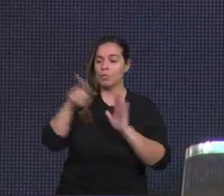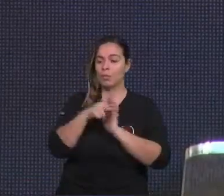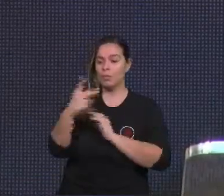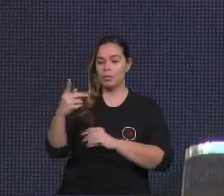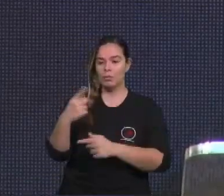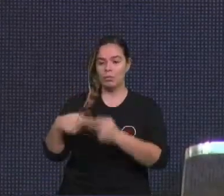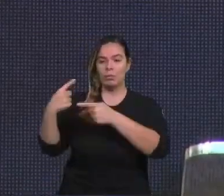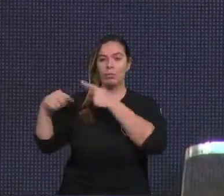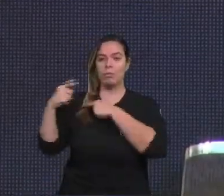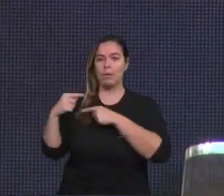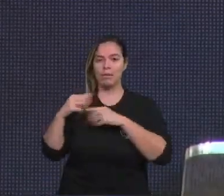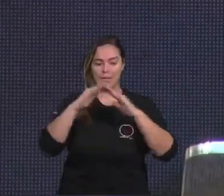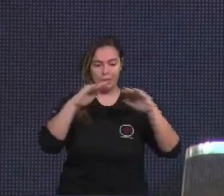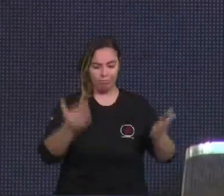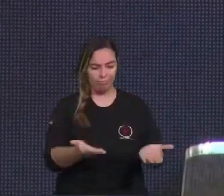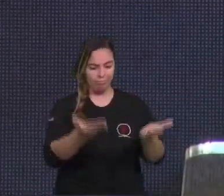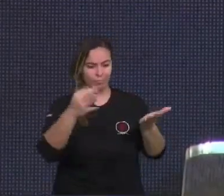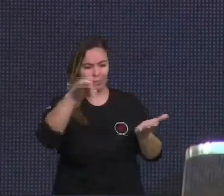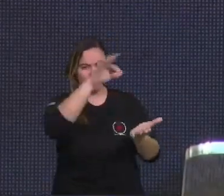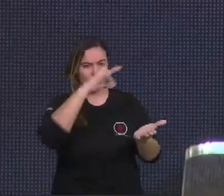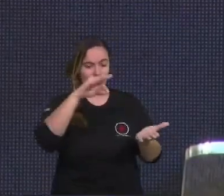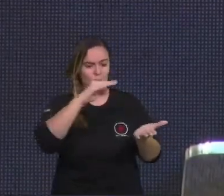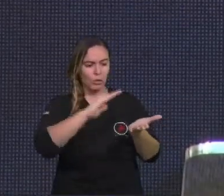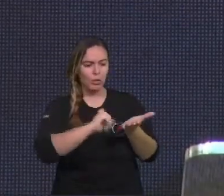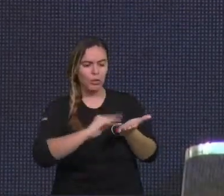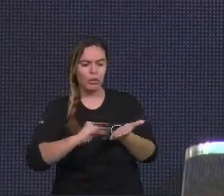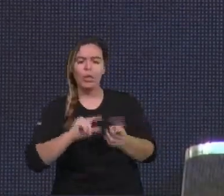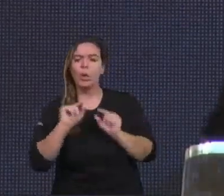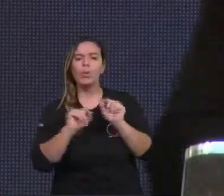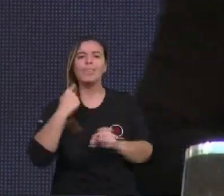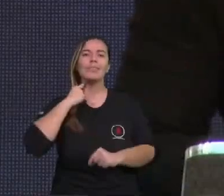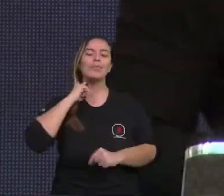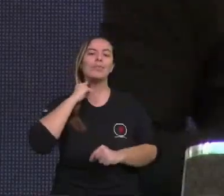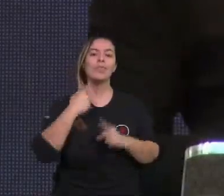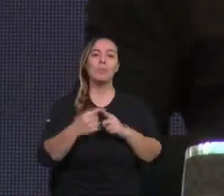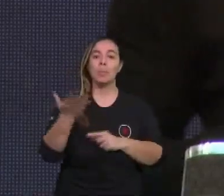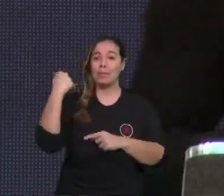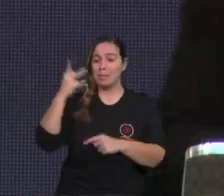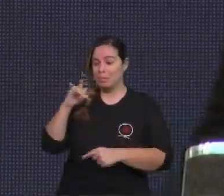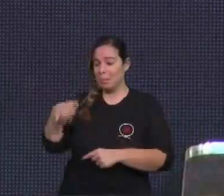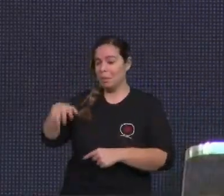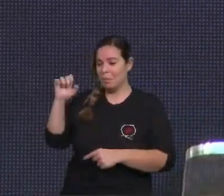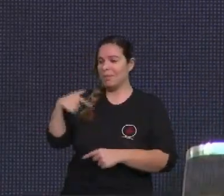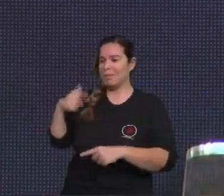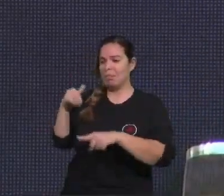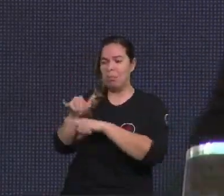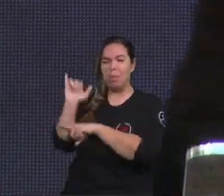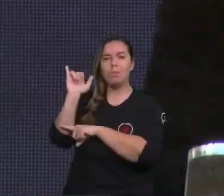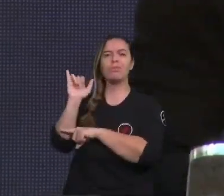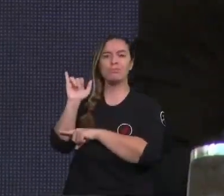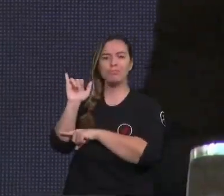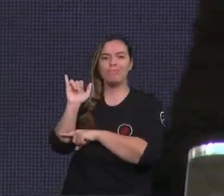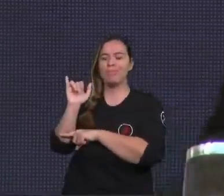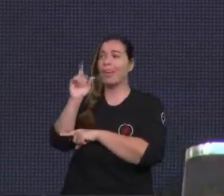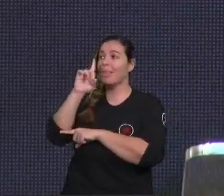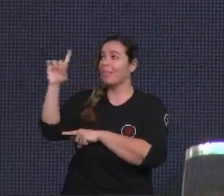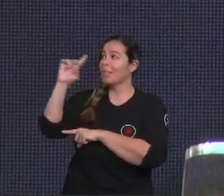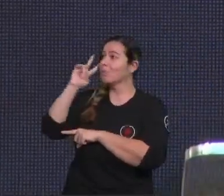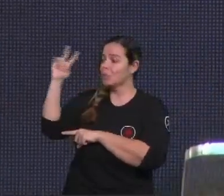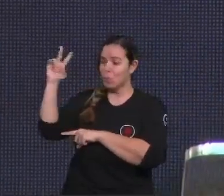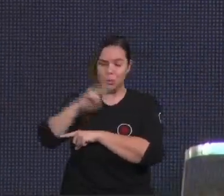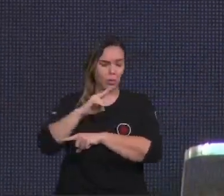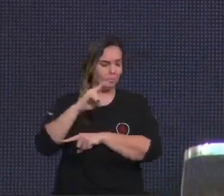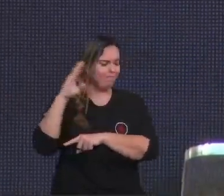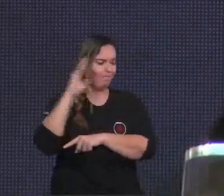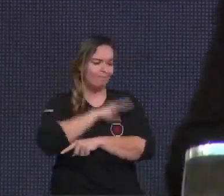e tirai do santuário toda a imundícia, porque os nossos pais transgrediram, e fizeram o que era mal aos olhos do